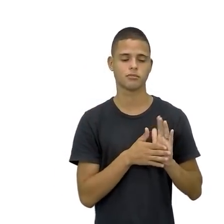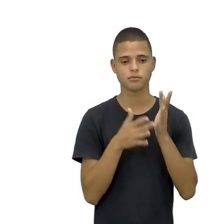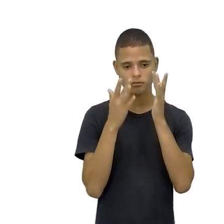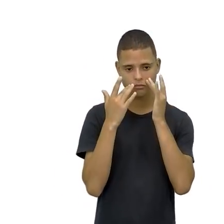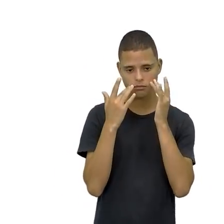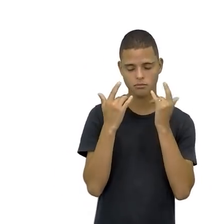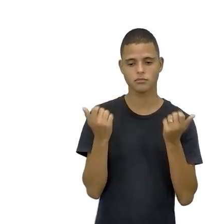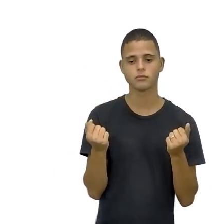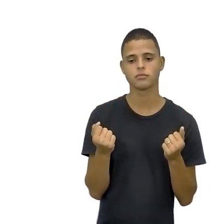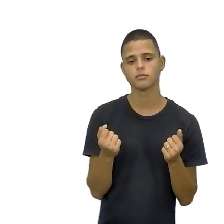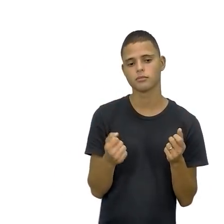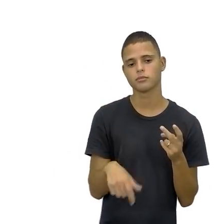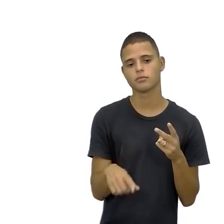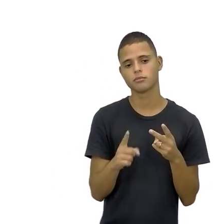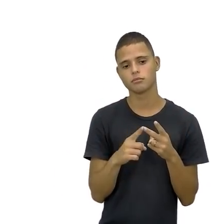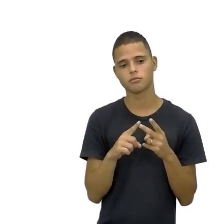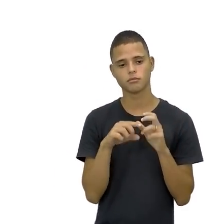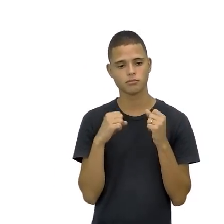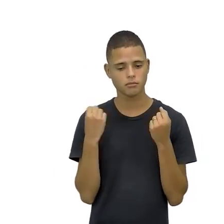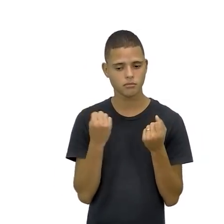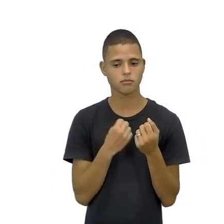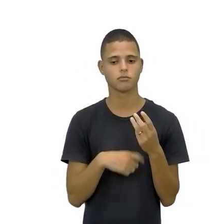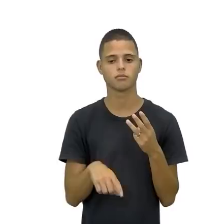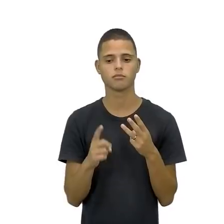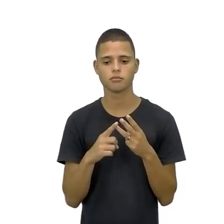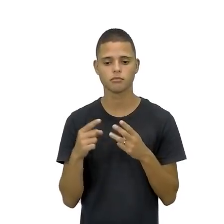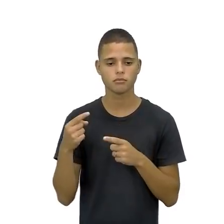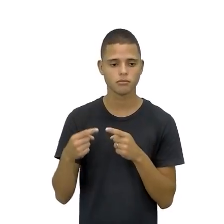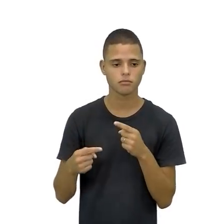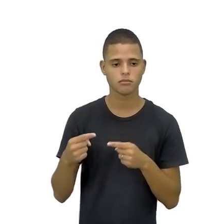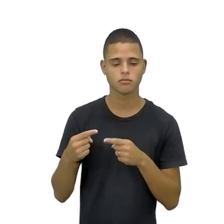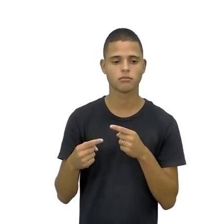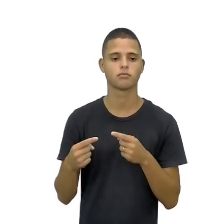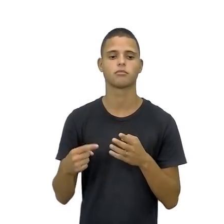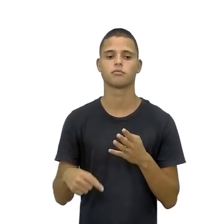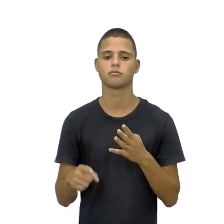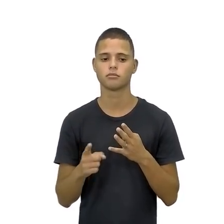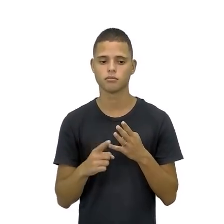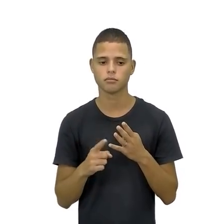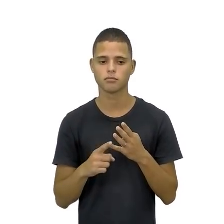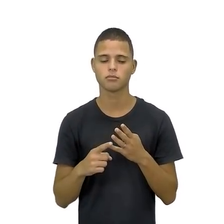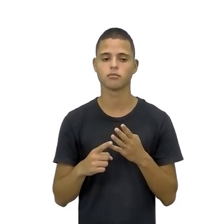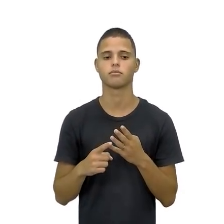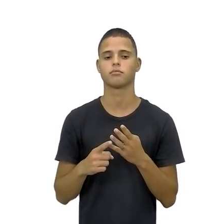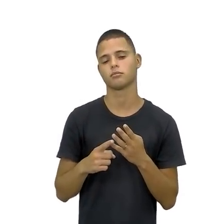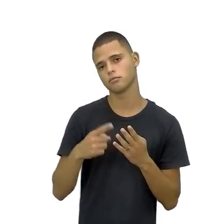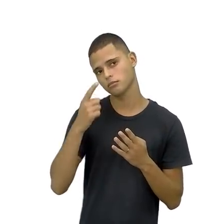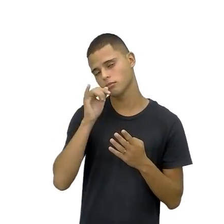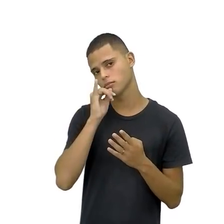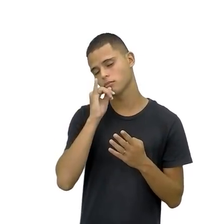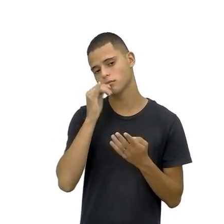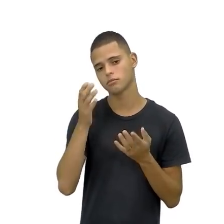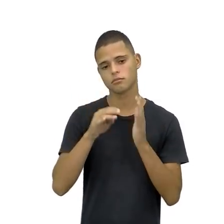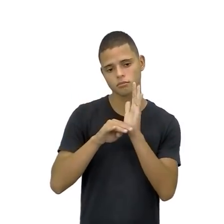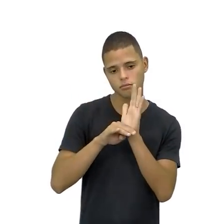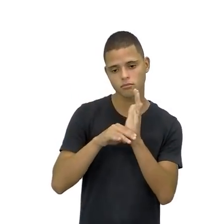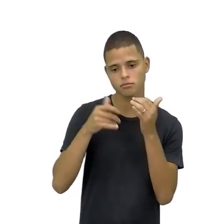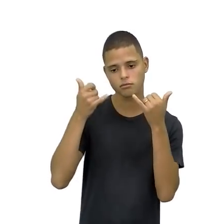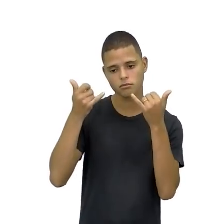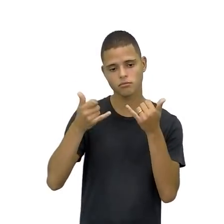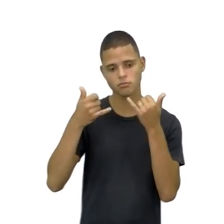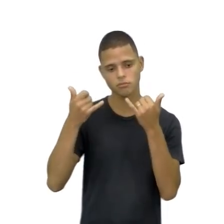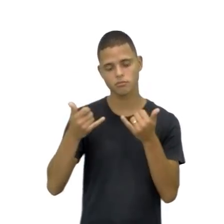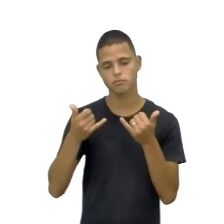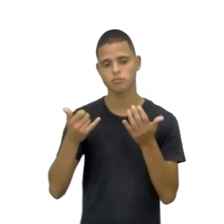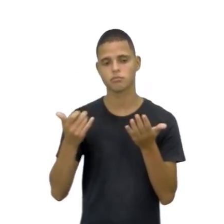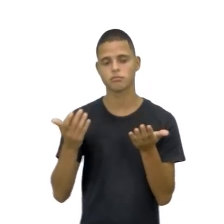orais, que são os seminários, os debates. Eu posso também usar os recursos da tecnologia, como pensando em mídias